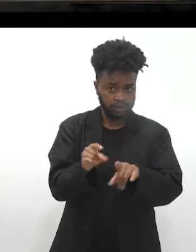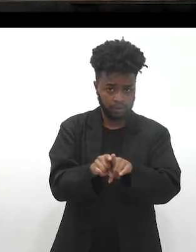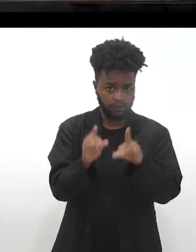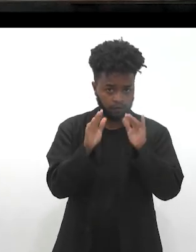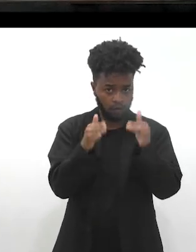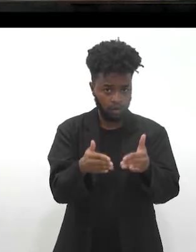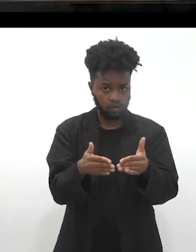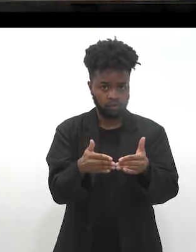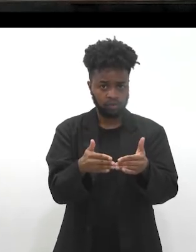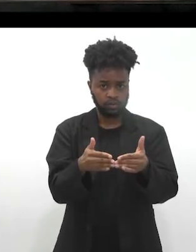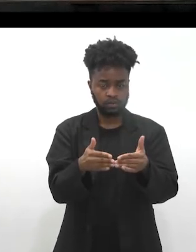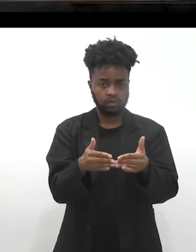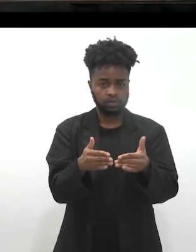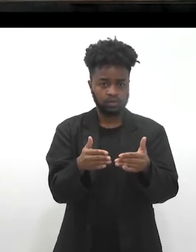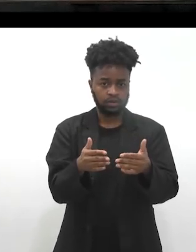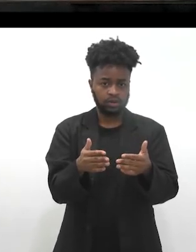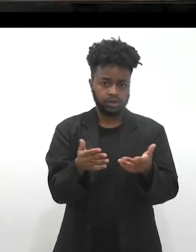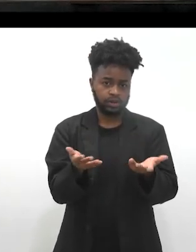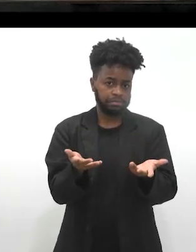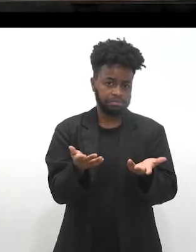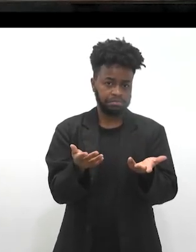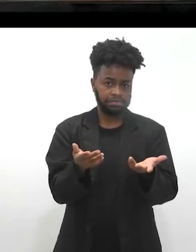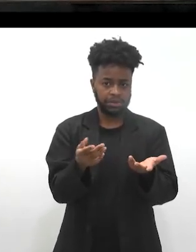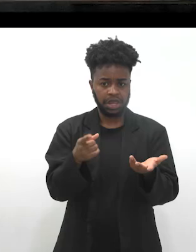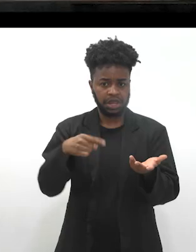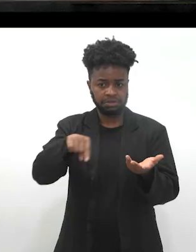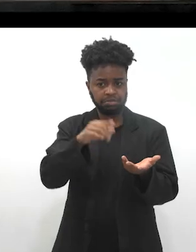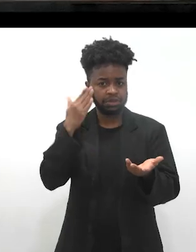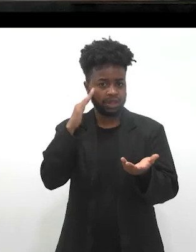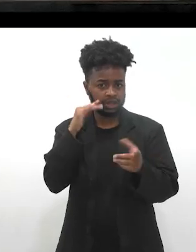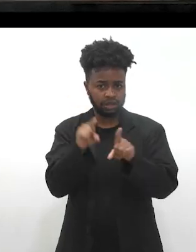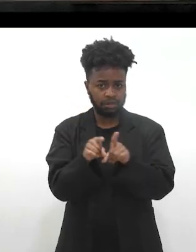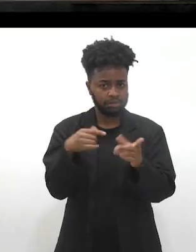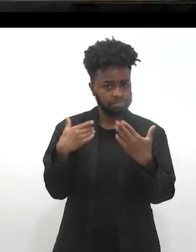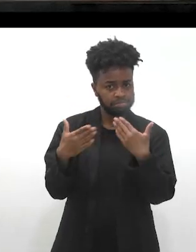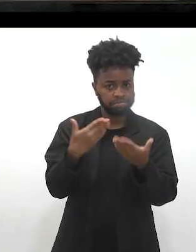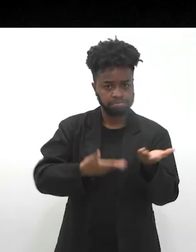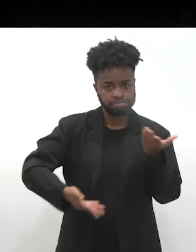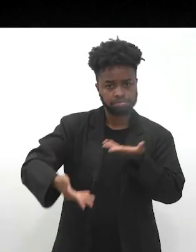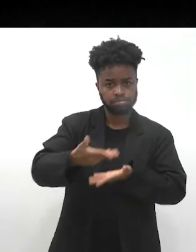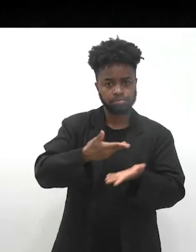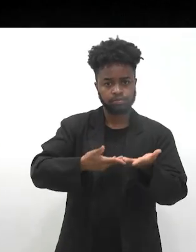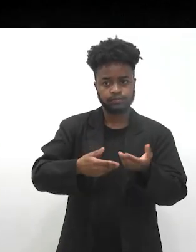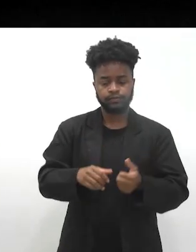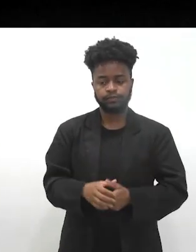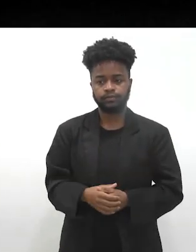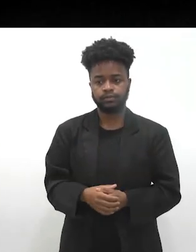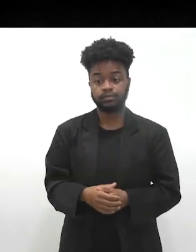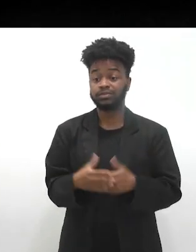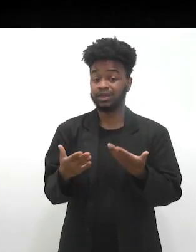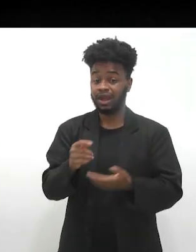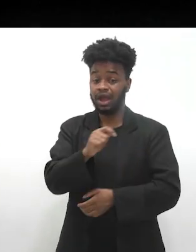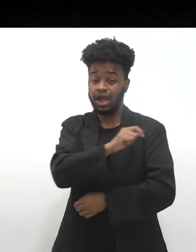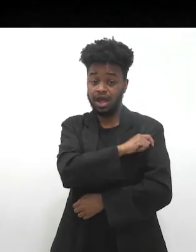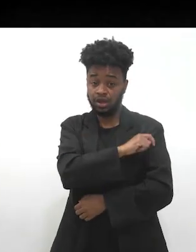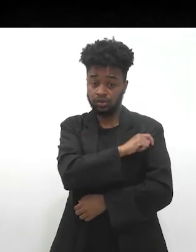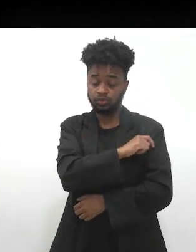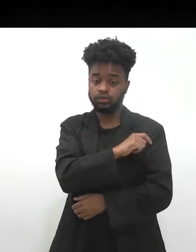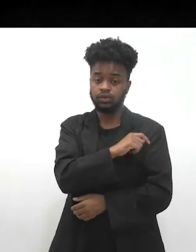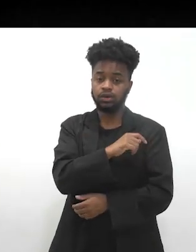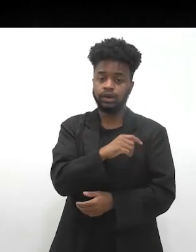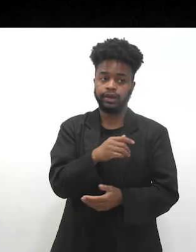participar também desse fórum? Tem um entendimento, um diálogo também com eles? Com os alunos, eles